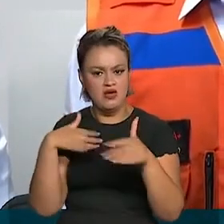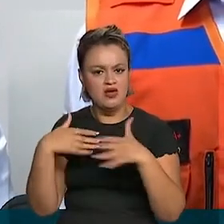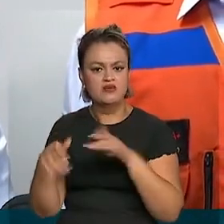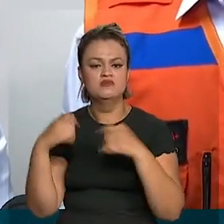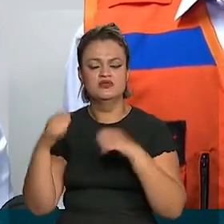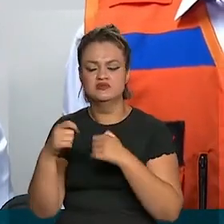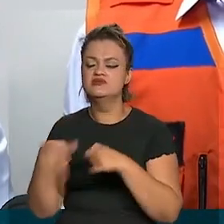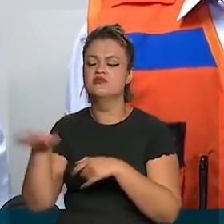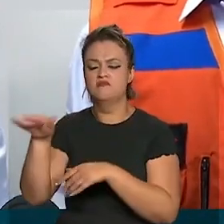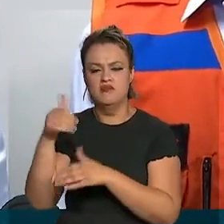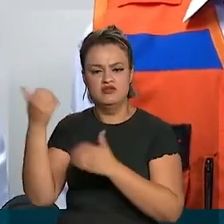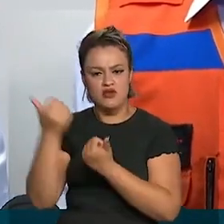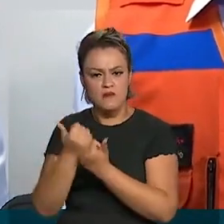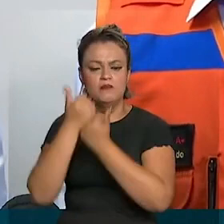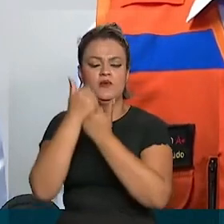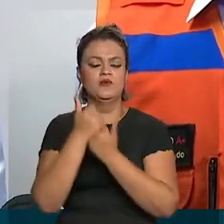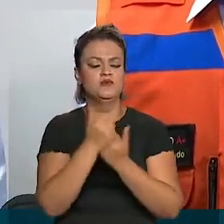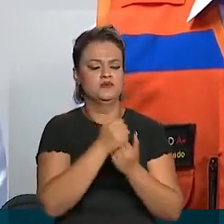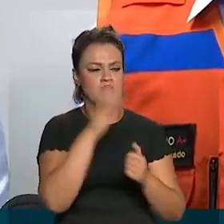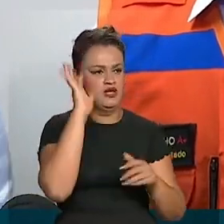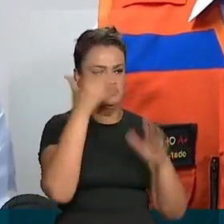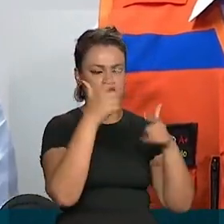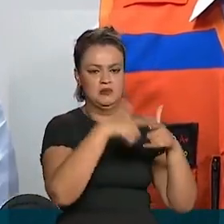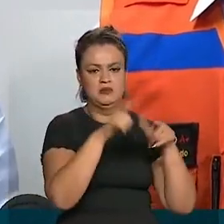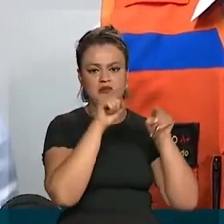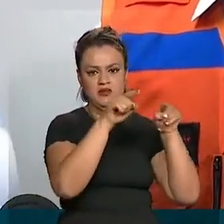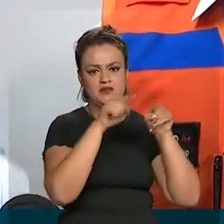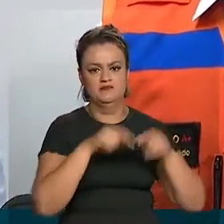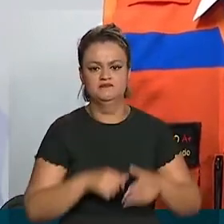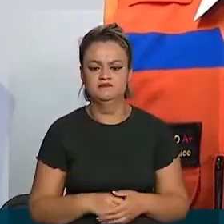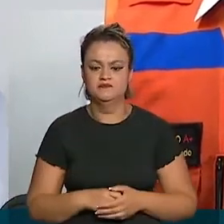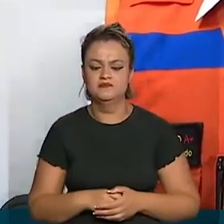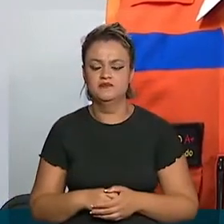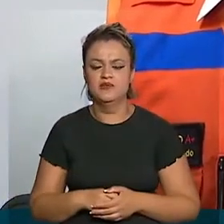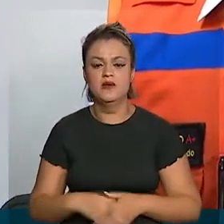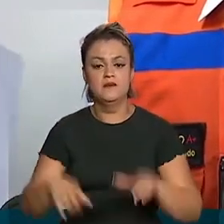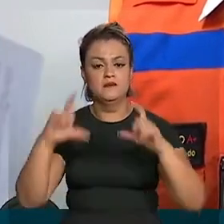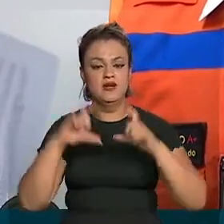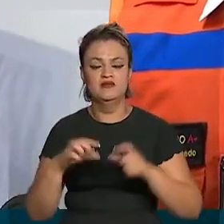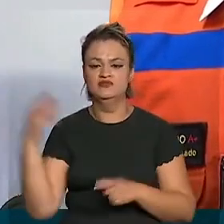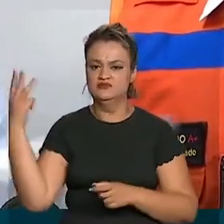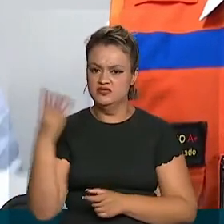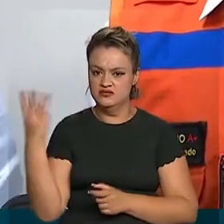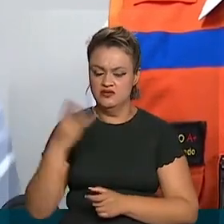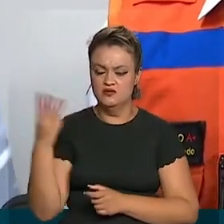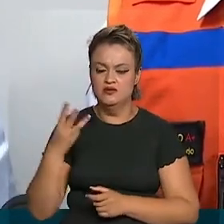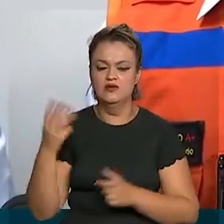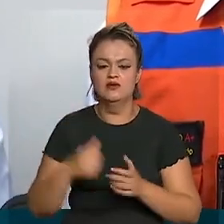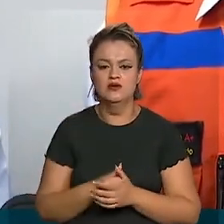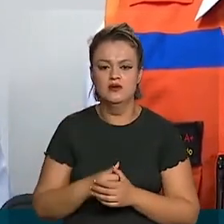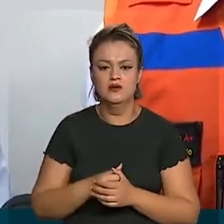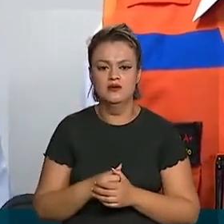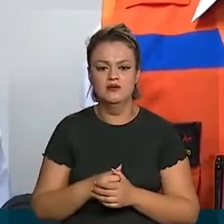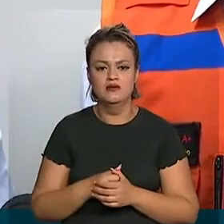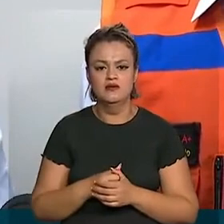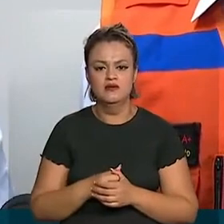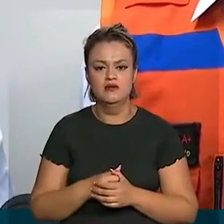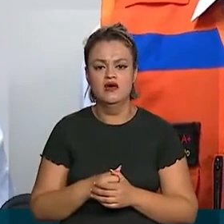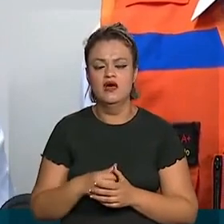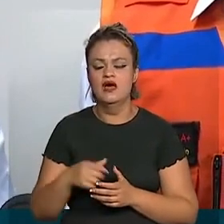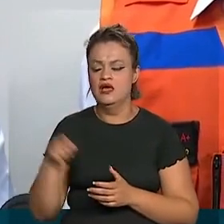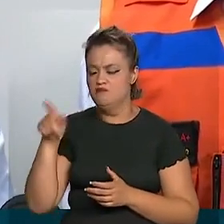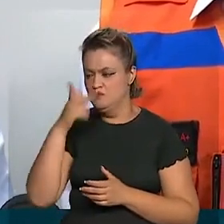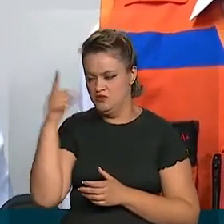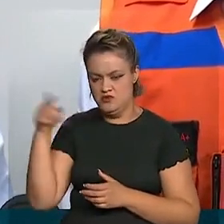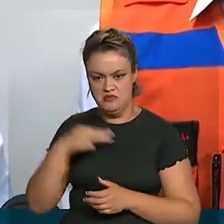à consecução do objetivo da intervenção. Parágrafo 3º. O interventor poderá requisitar